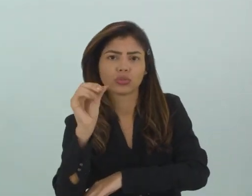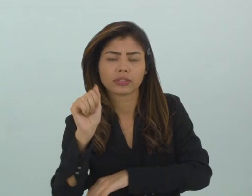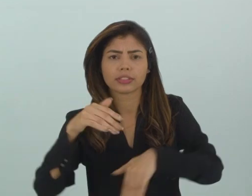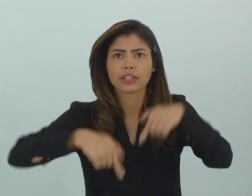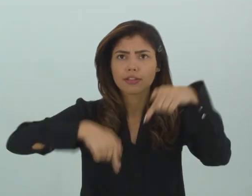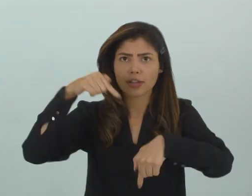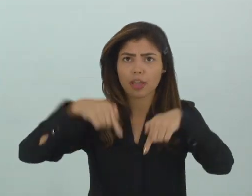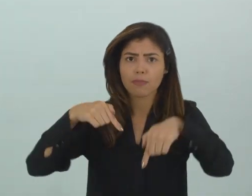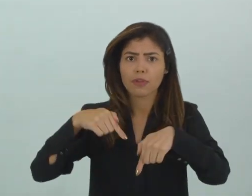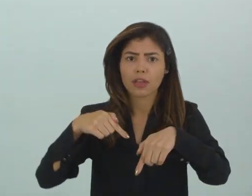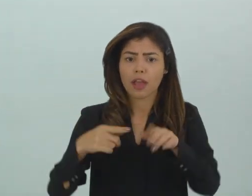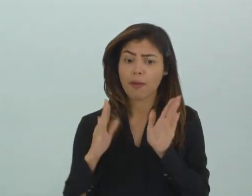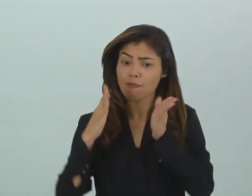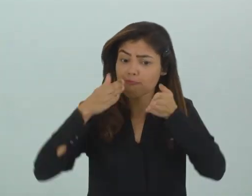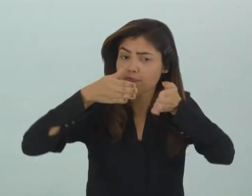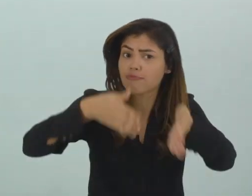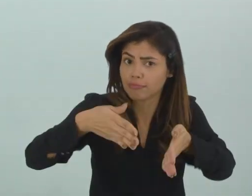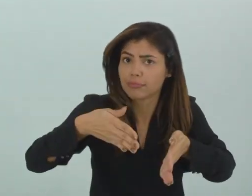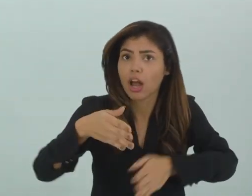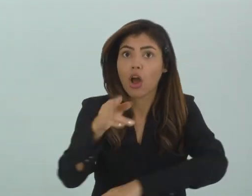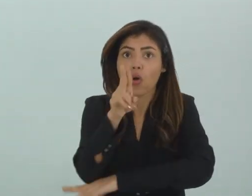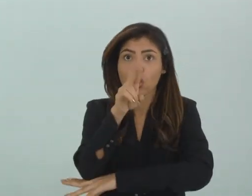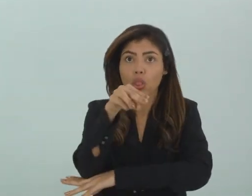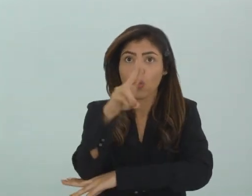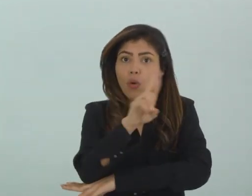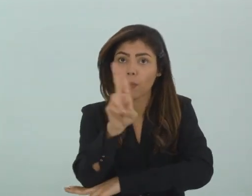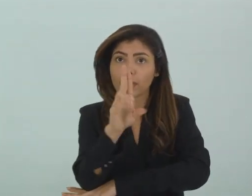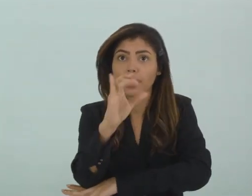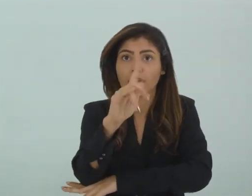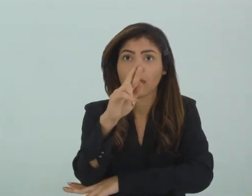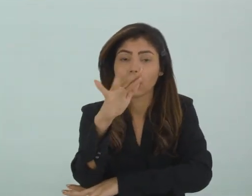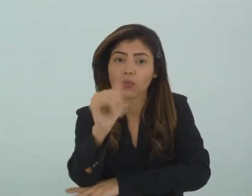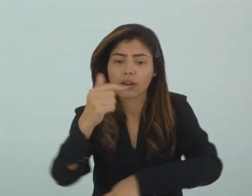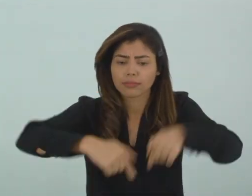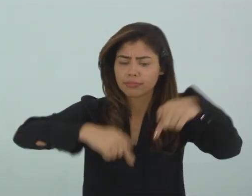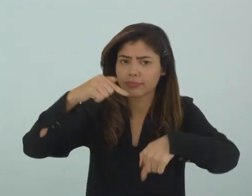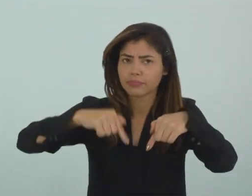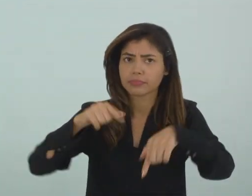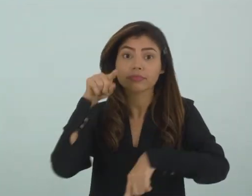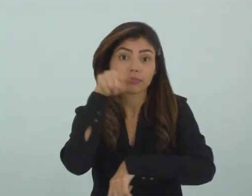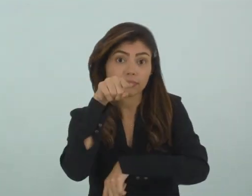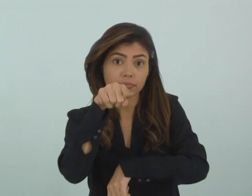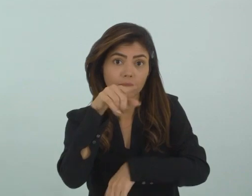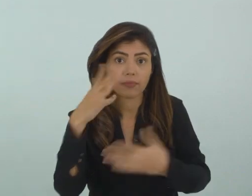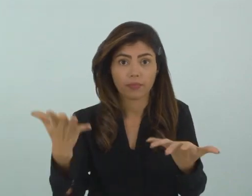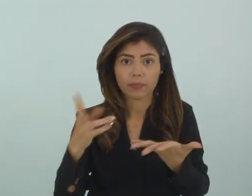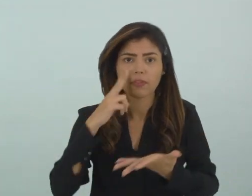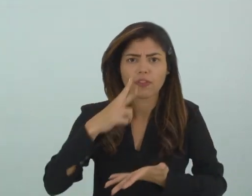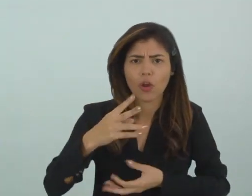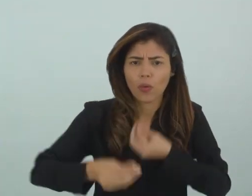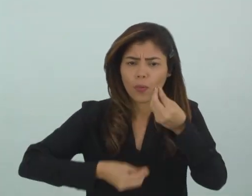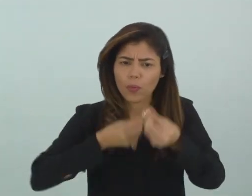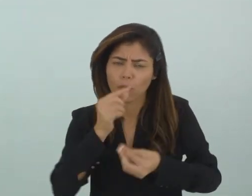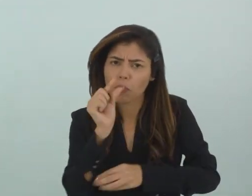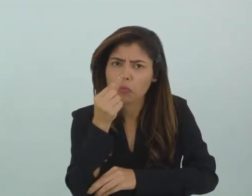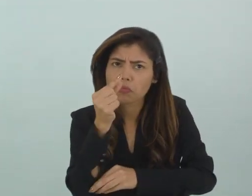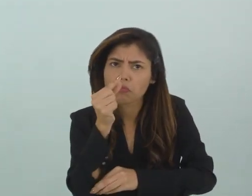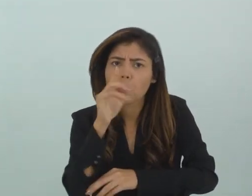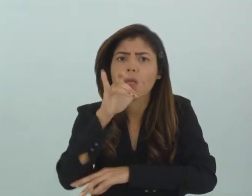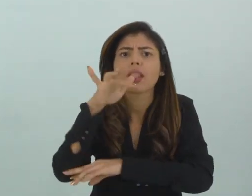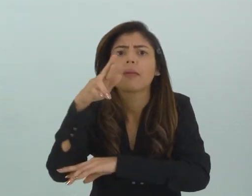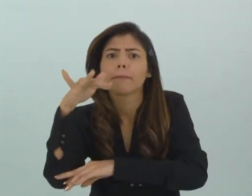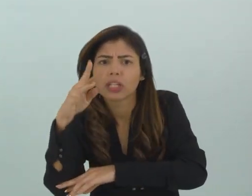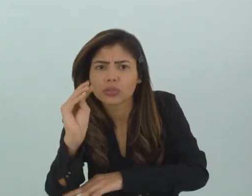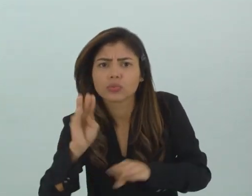mas o foco da nossa aula vai ser nomenclatura química. Aqui nós vamos ver um pouquinho do que são os elementos